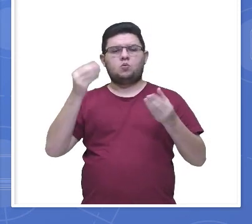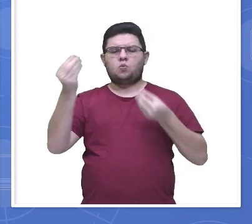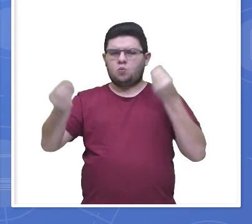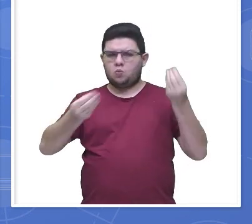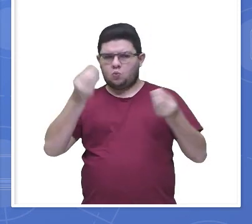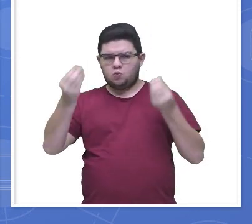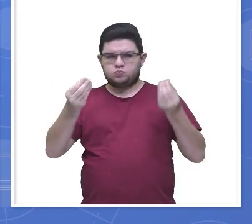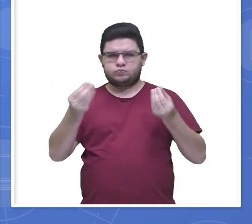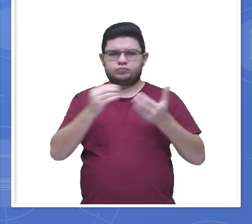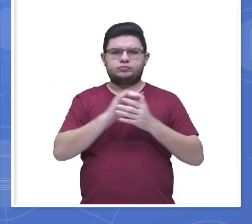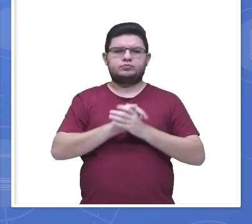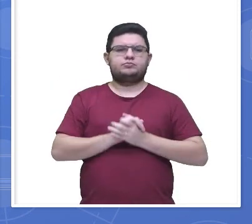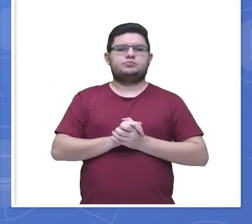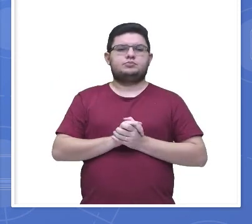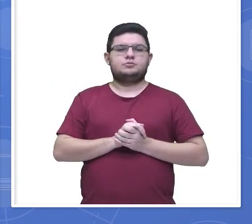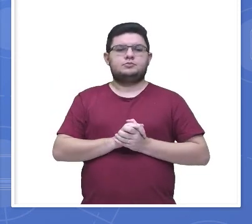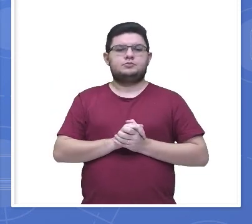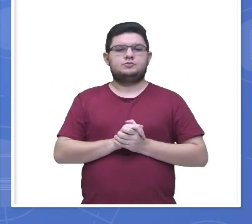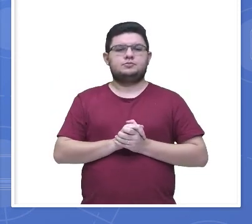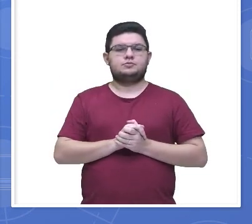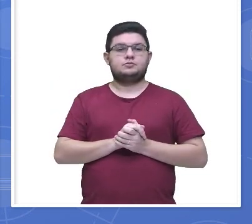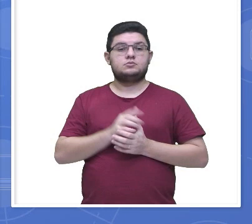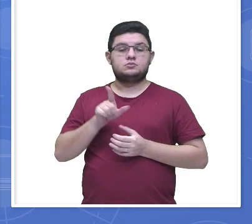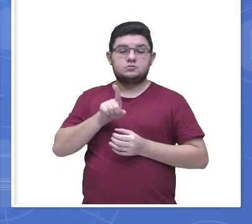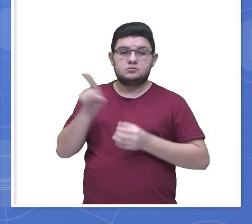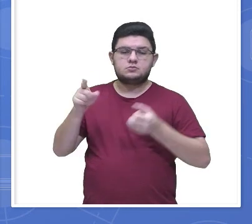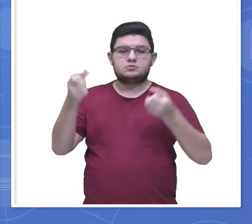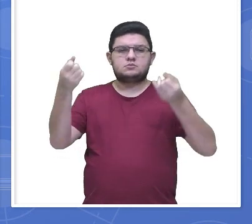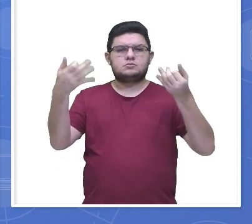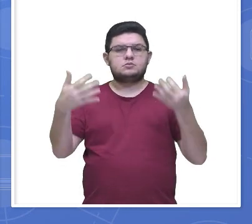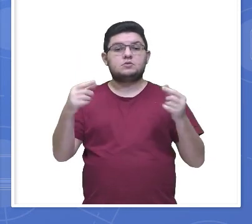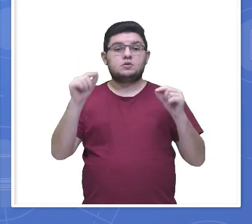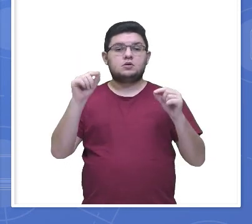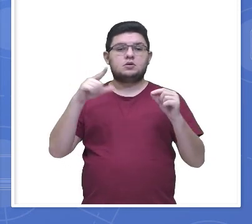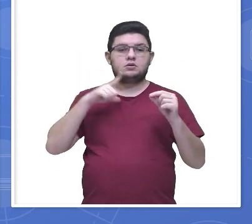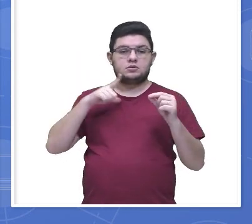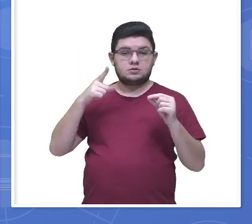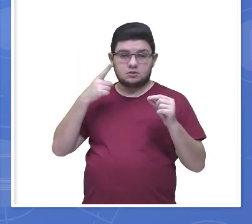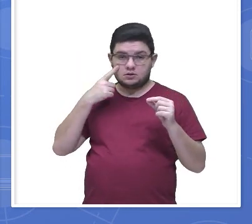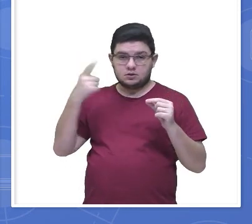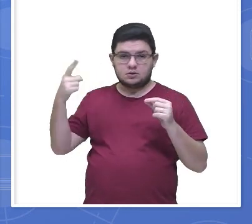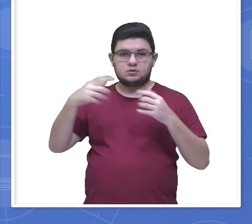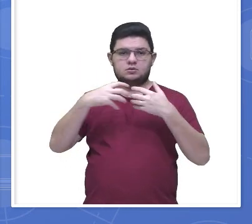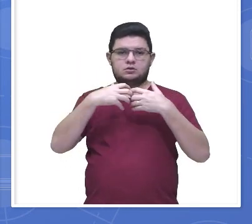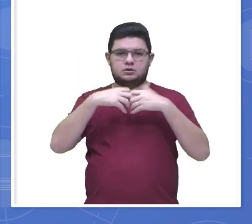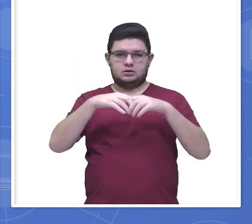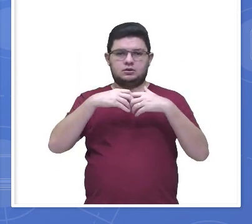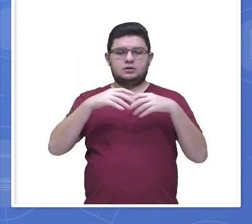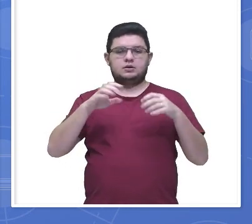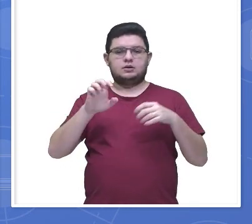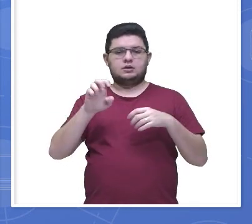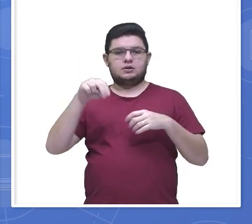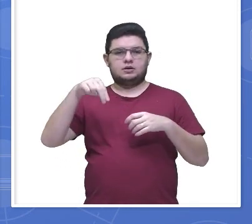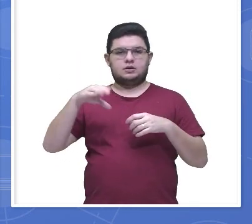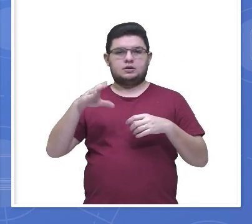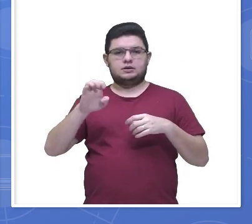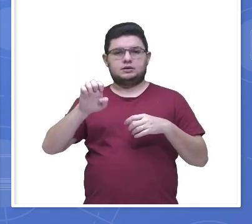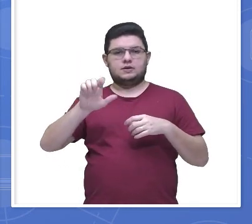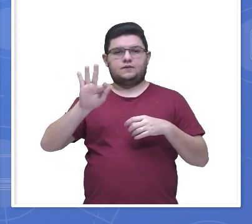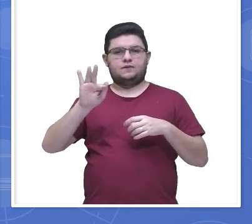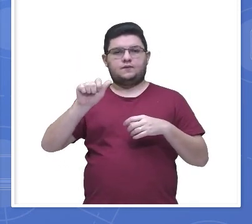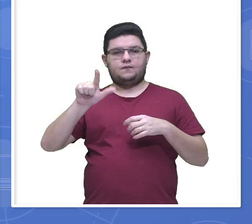O sistema nervoso central, então, ele é constituído pelo encéfalo e pela medula espinhal, ambos